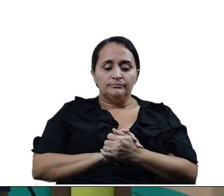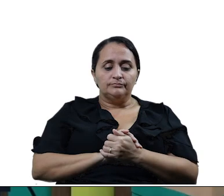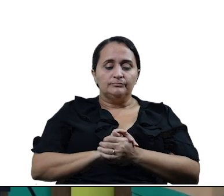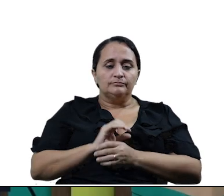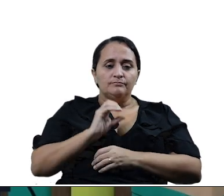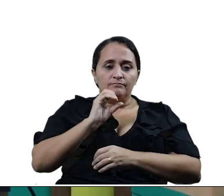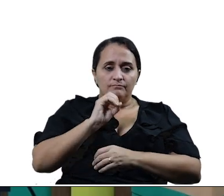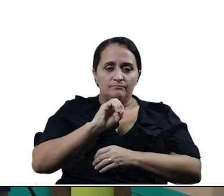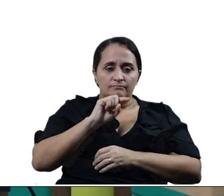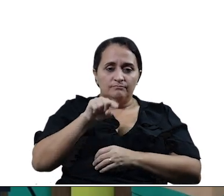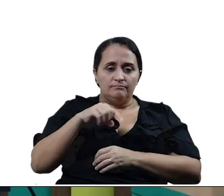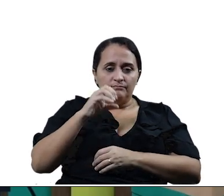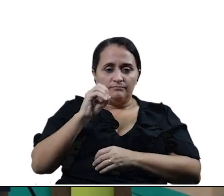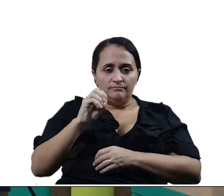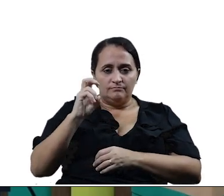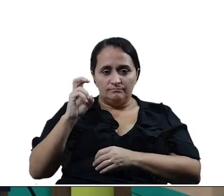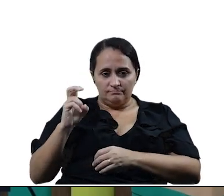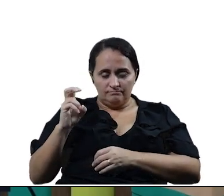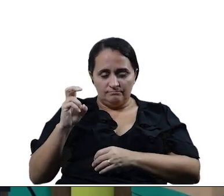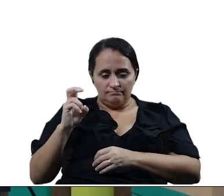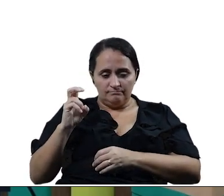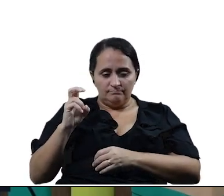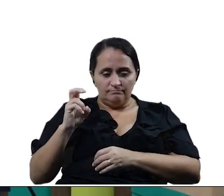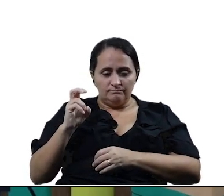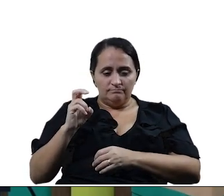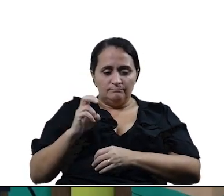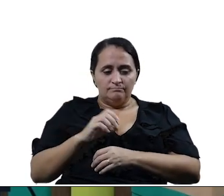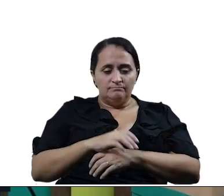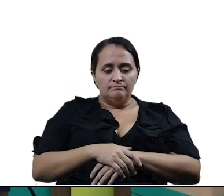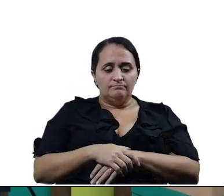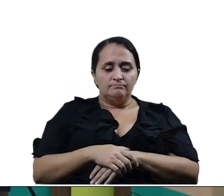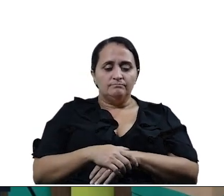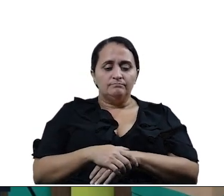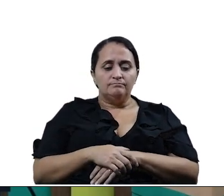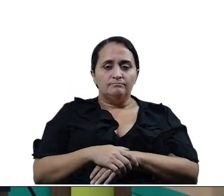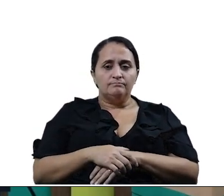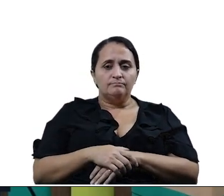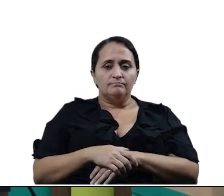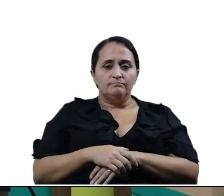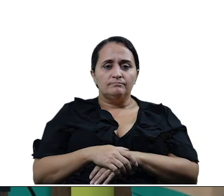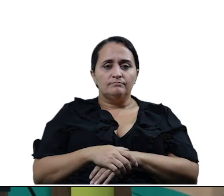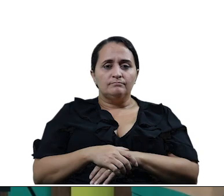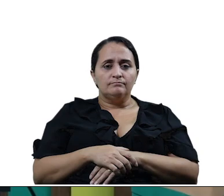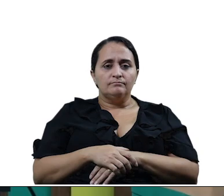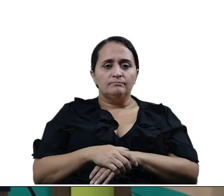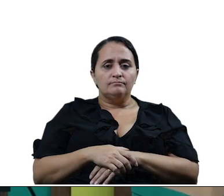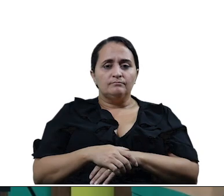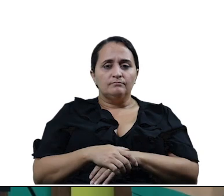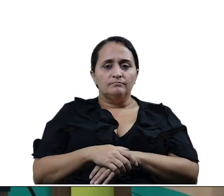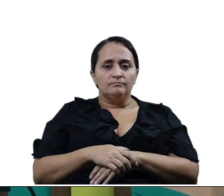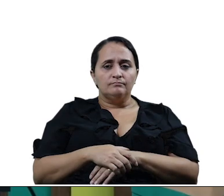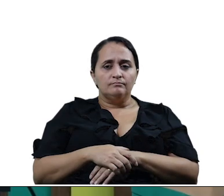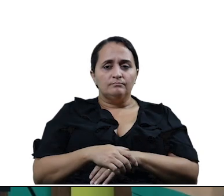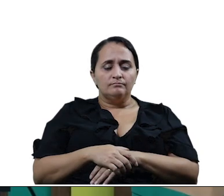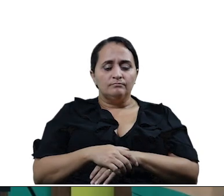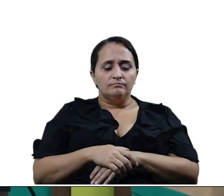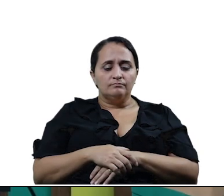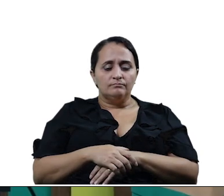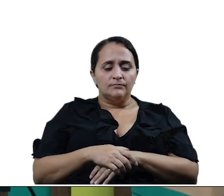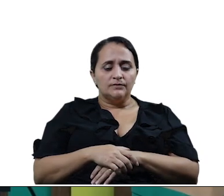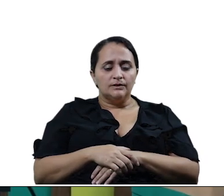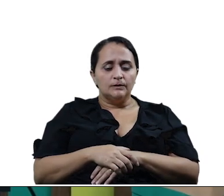0,05 é a forma de escrever os 5 centavos, tá bom? Apagando aqui e